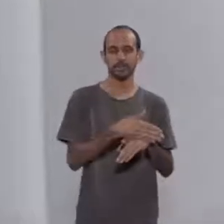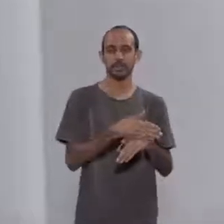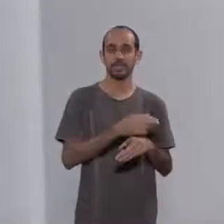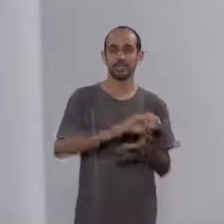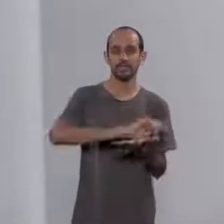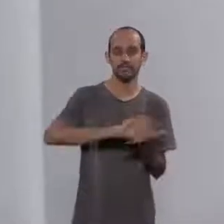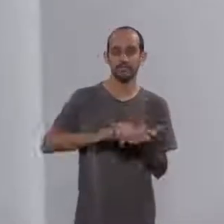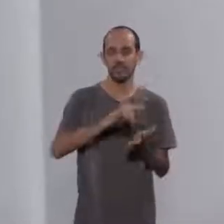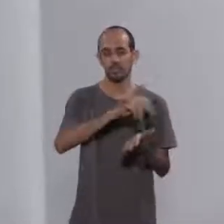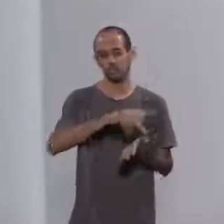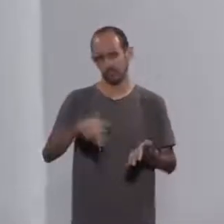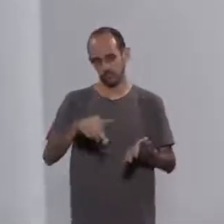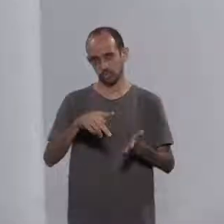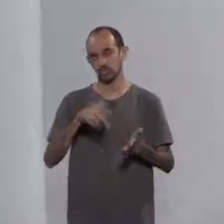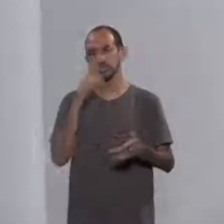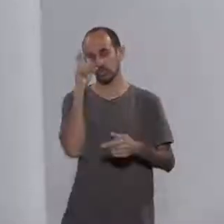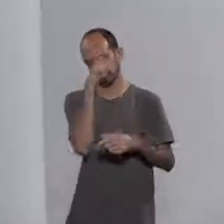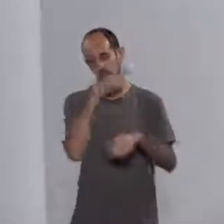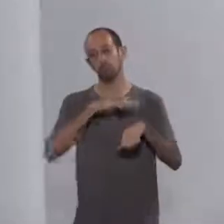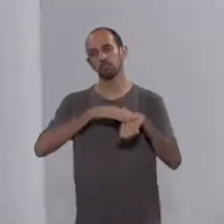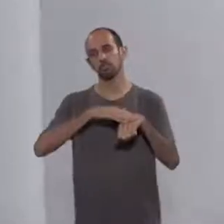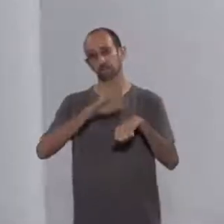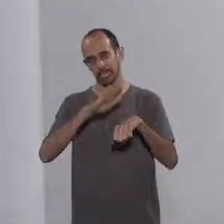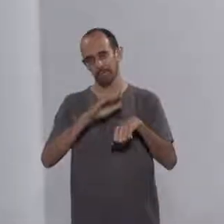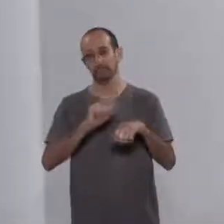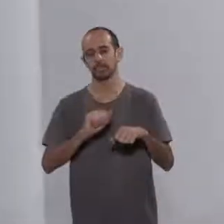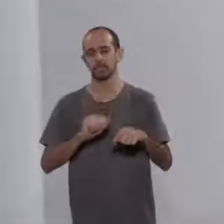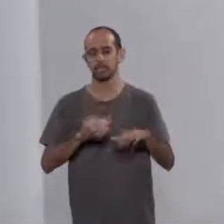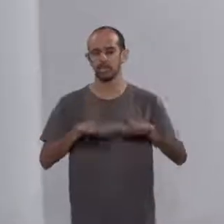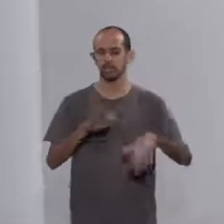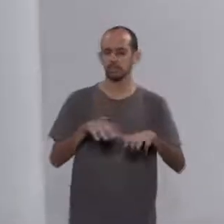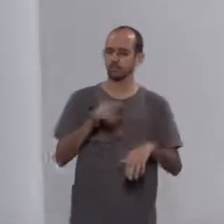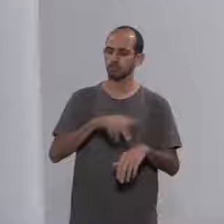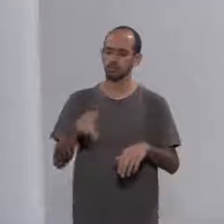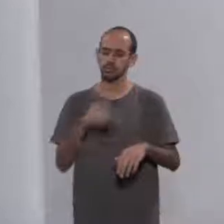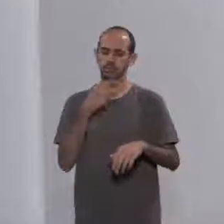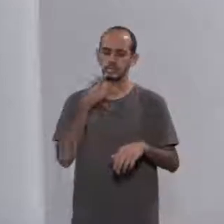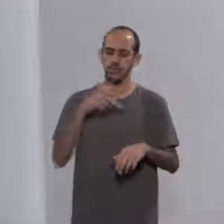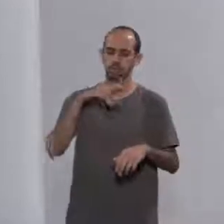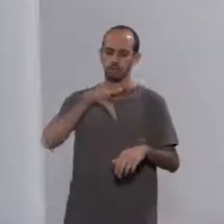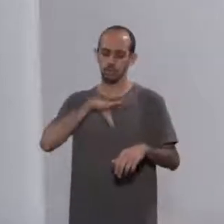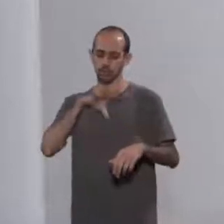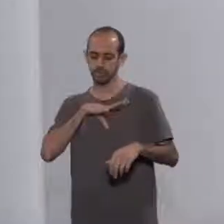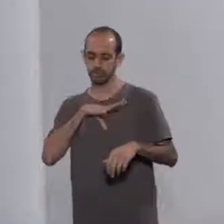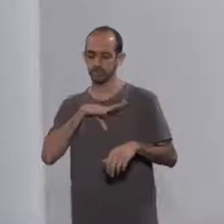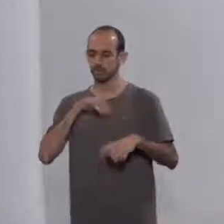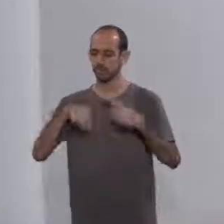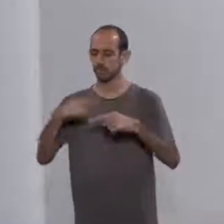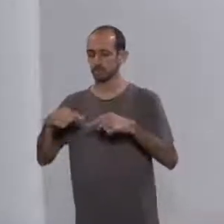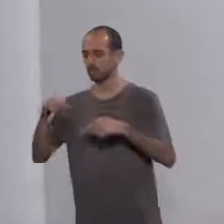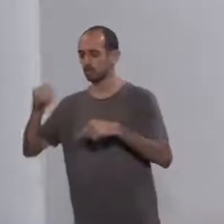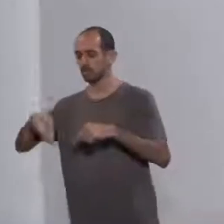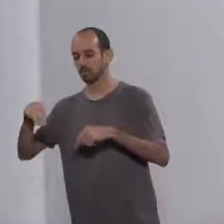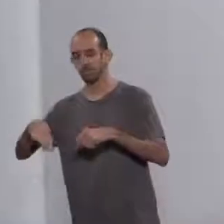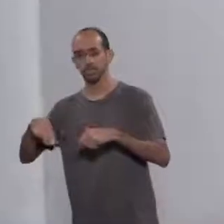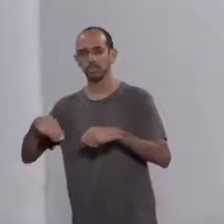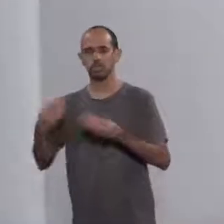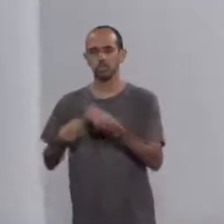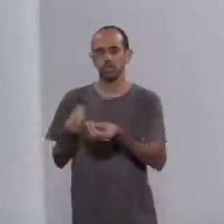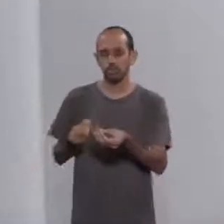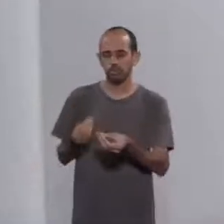dificuldade aumenta. E aí os professores, eles sempre pontuam essa questão. Entrou professor de português, aí entrou professor de matemática. Então,